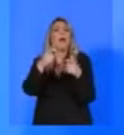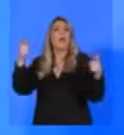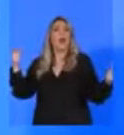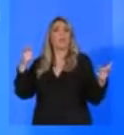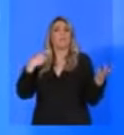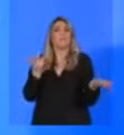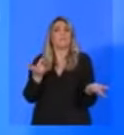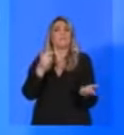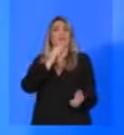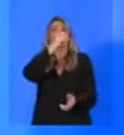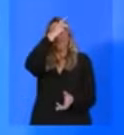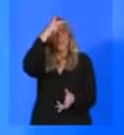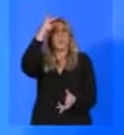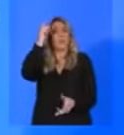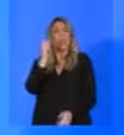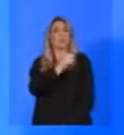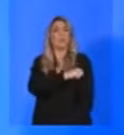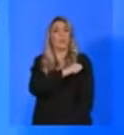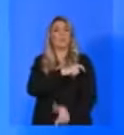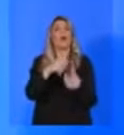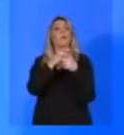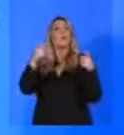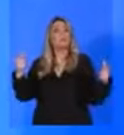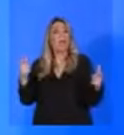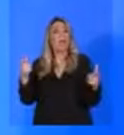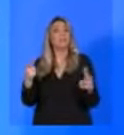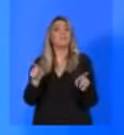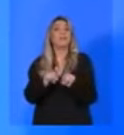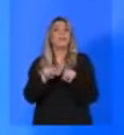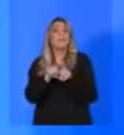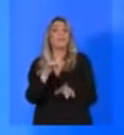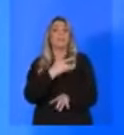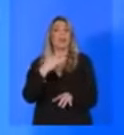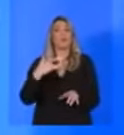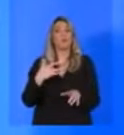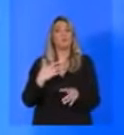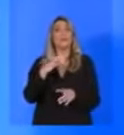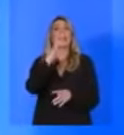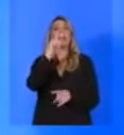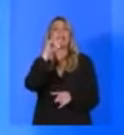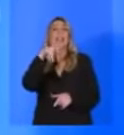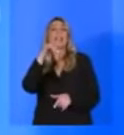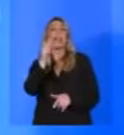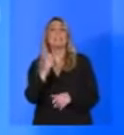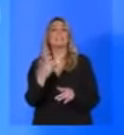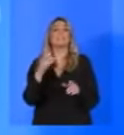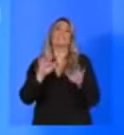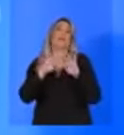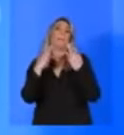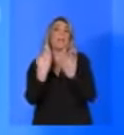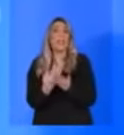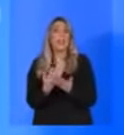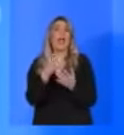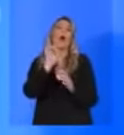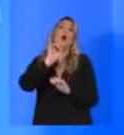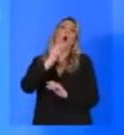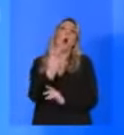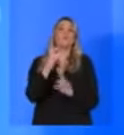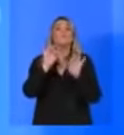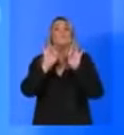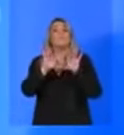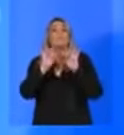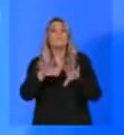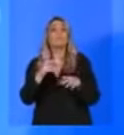prefeitura do Rio aumentar o sistema de saúde seja com as clínicas da família ou com as super clínicas de especialidade